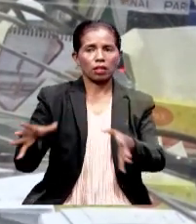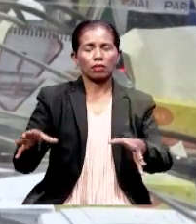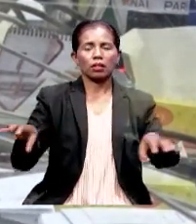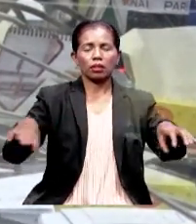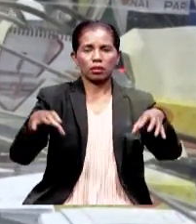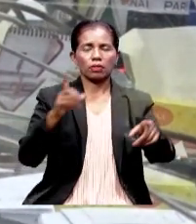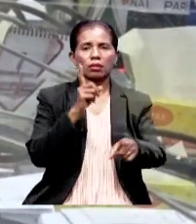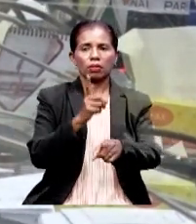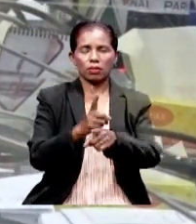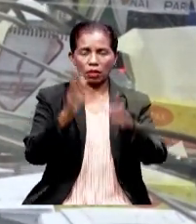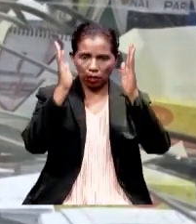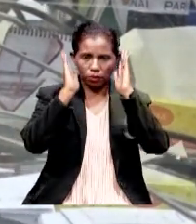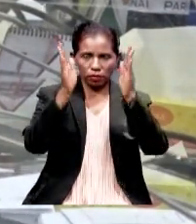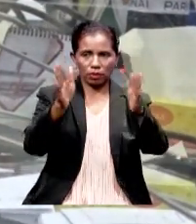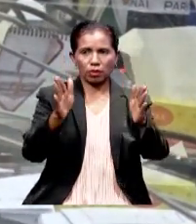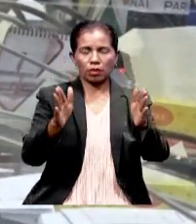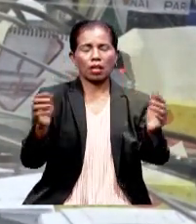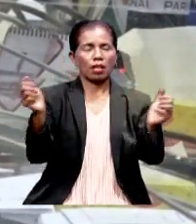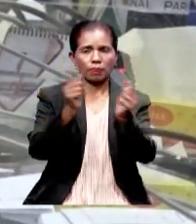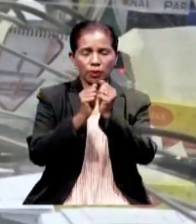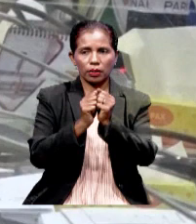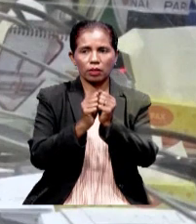servisu lolos ni fokus ni ba kahur tiap